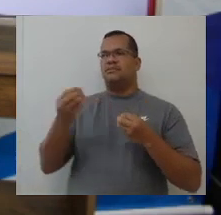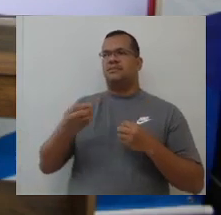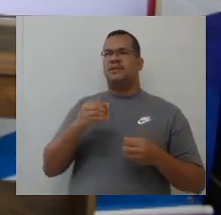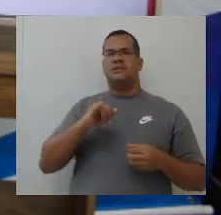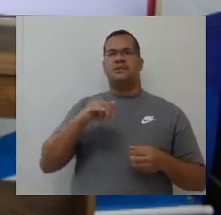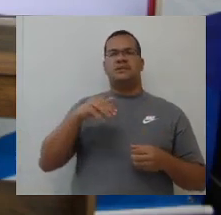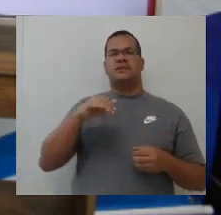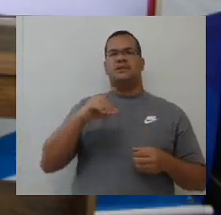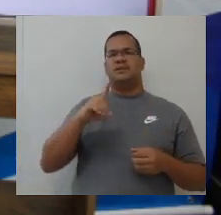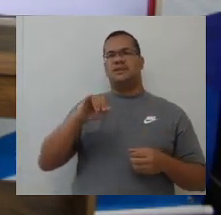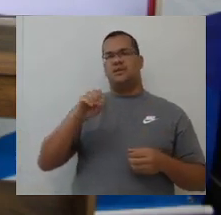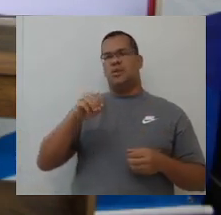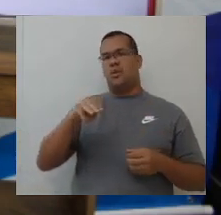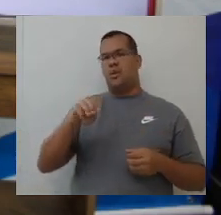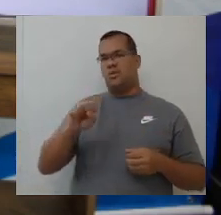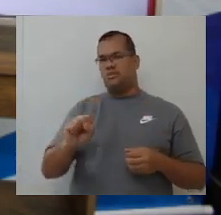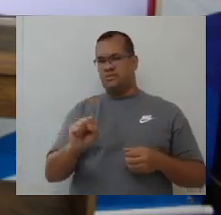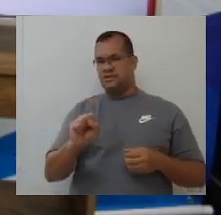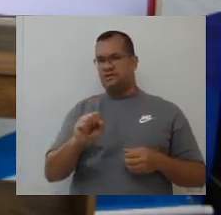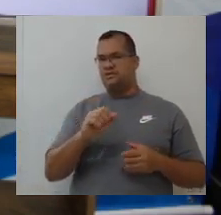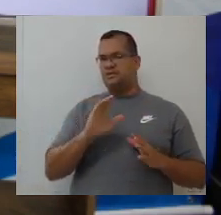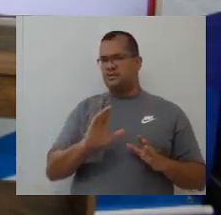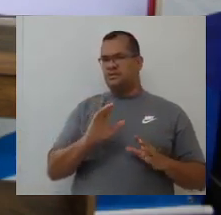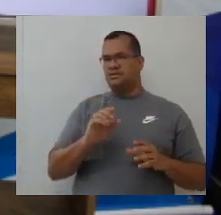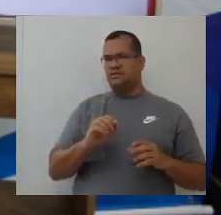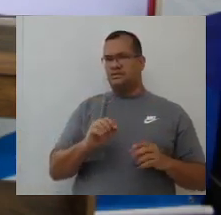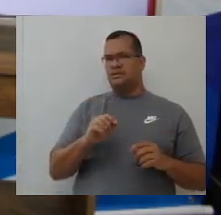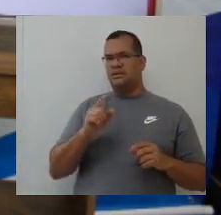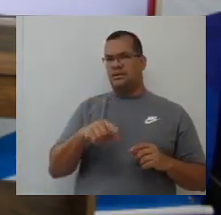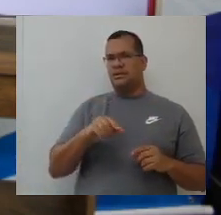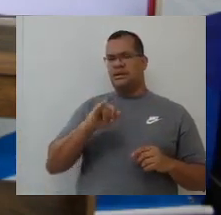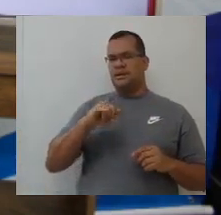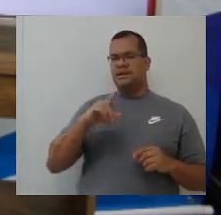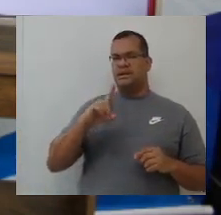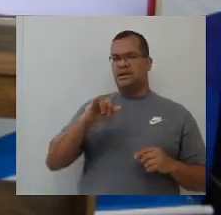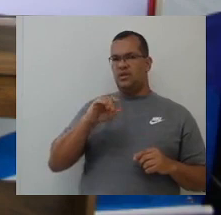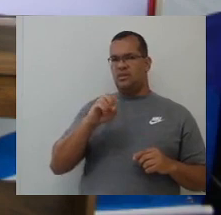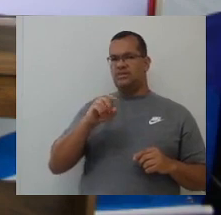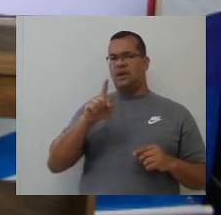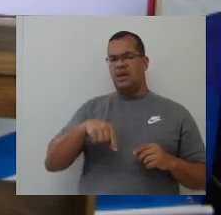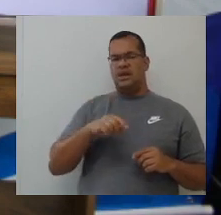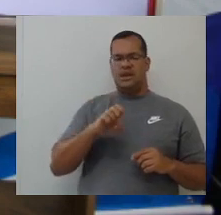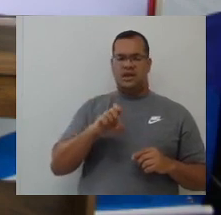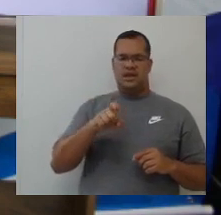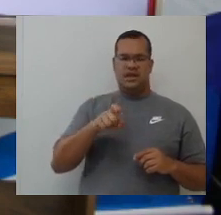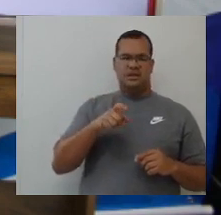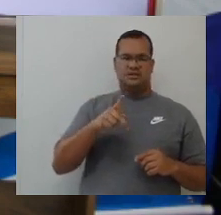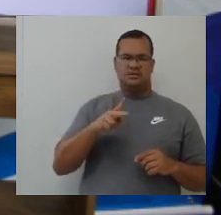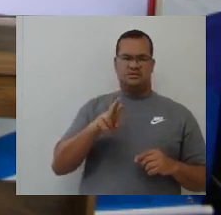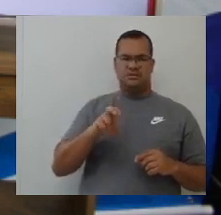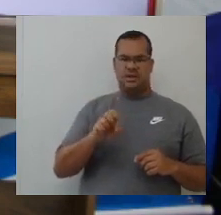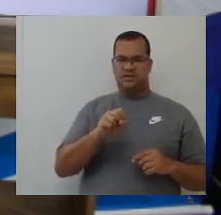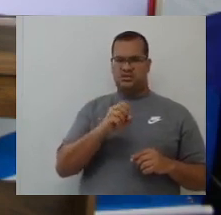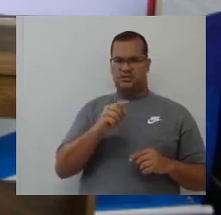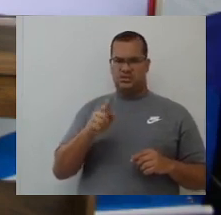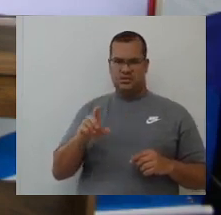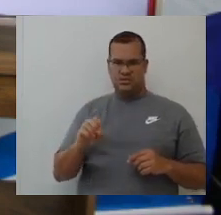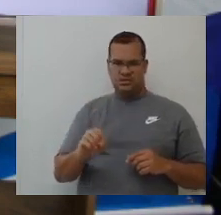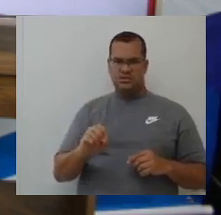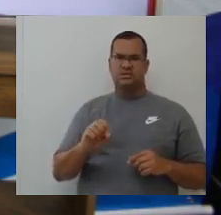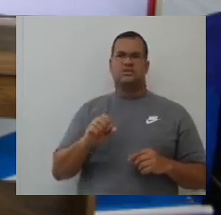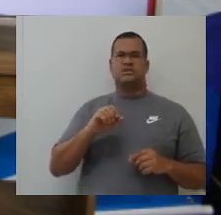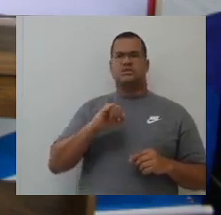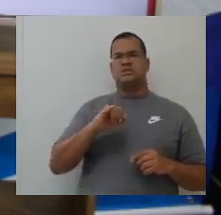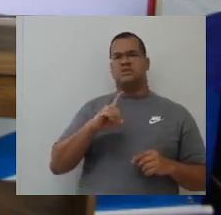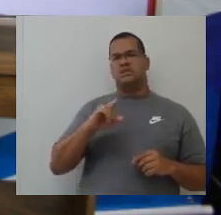Idioms. Tá? Idioms vai ser traduzido como expressões idiomáticas. Rafael, idioms não é traduzido como idioma, não? Não, não